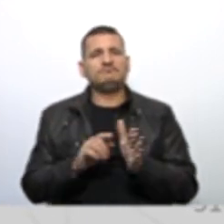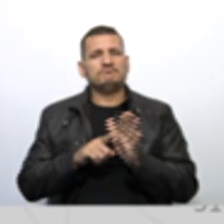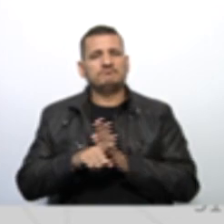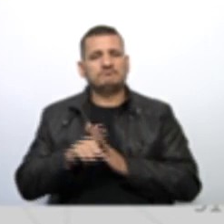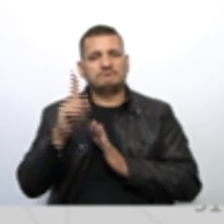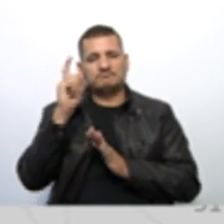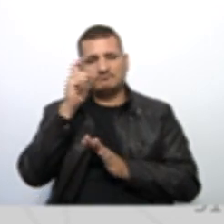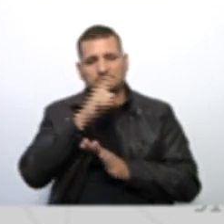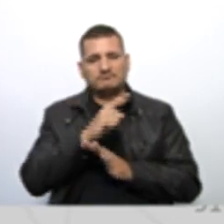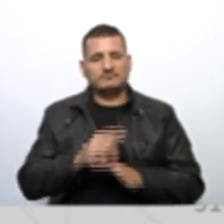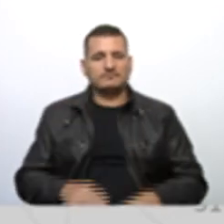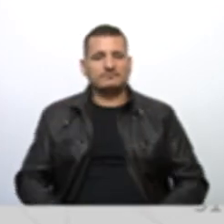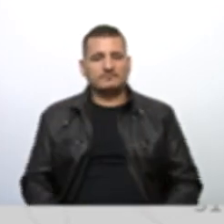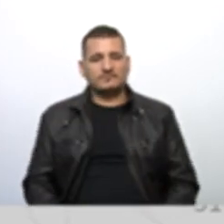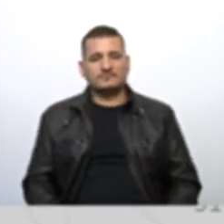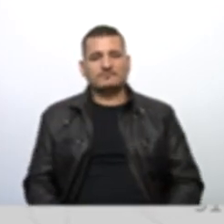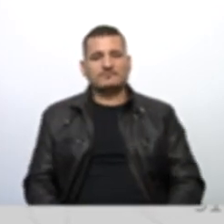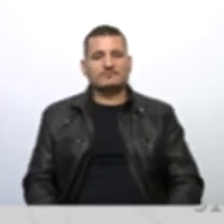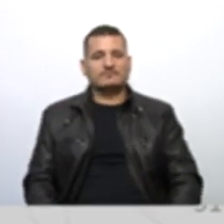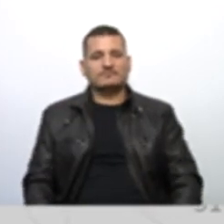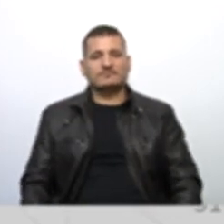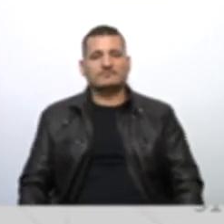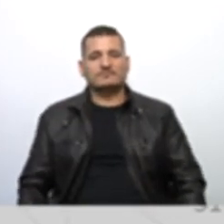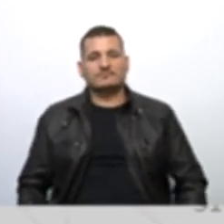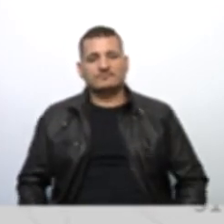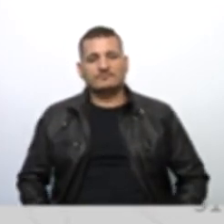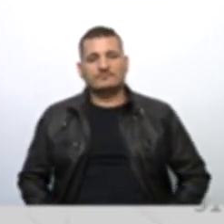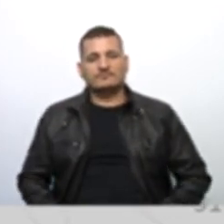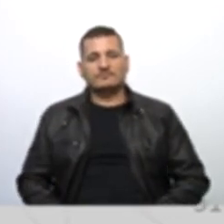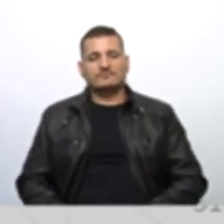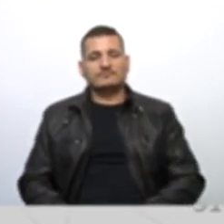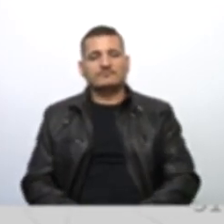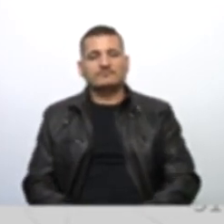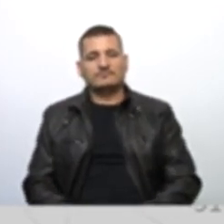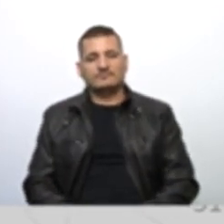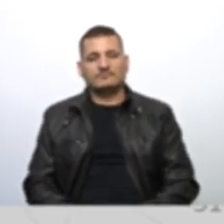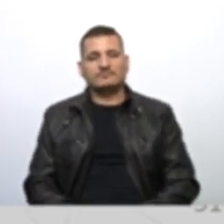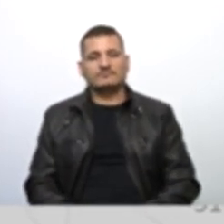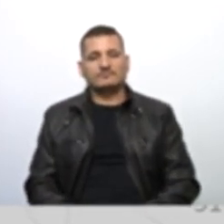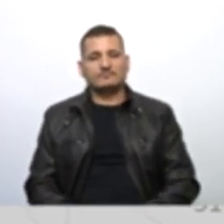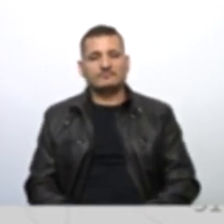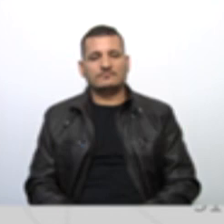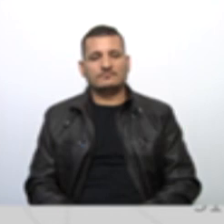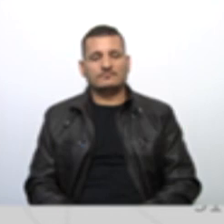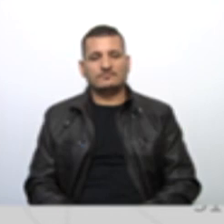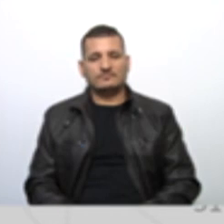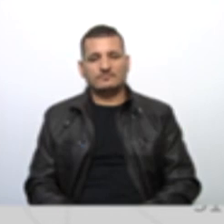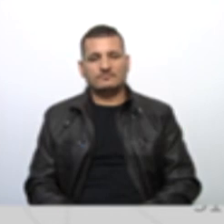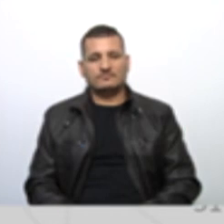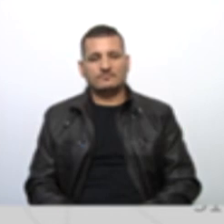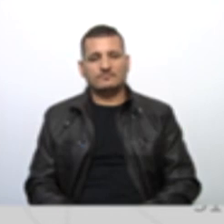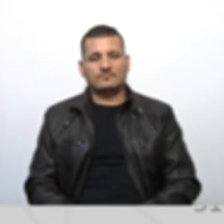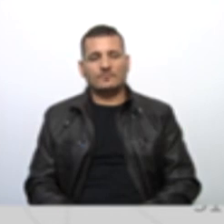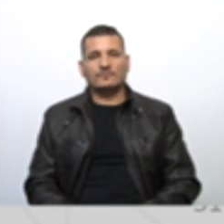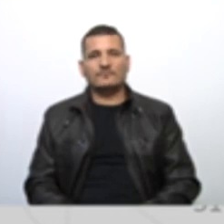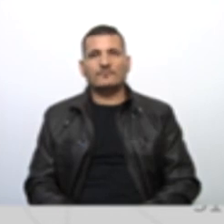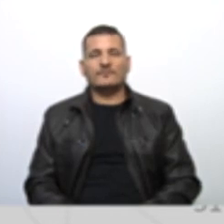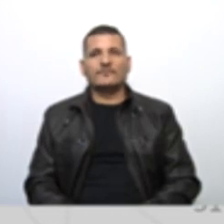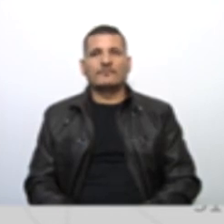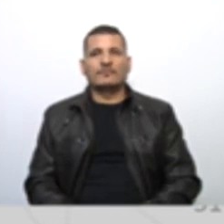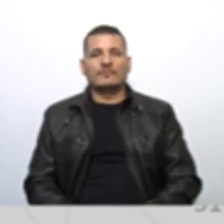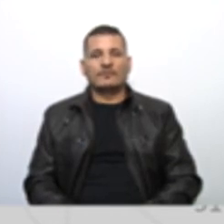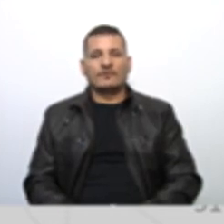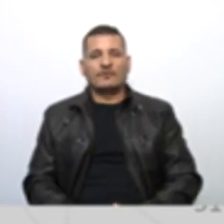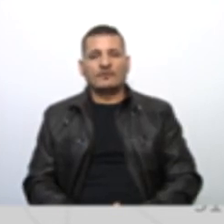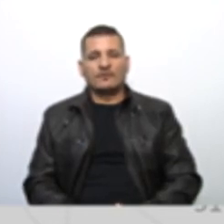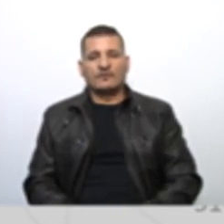professor? Tá bem elaborada, né, as perguntas. O pessoal tá caprichando aí nas respostas, né, tentar